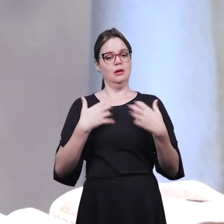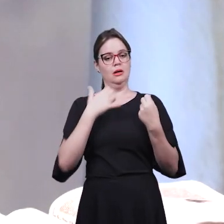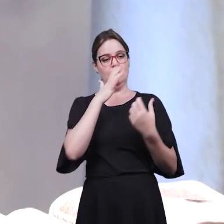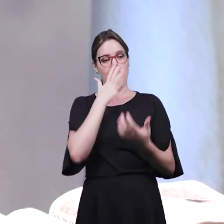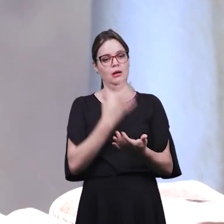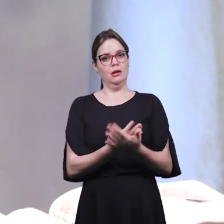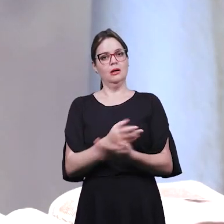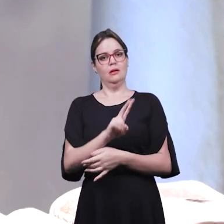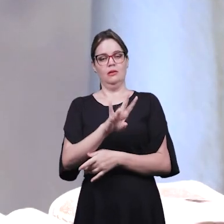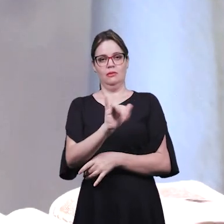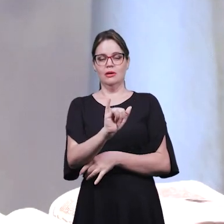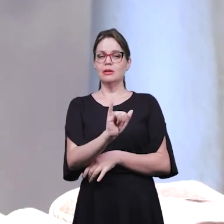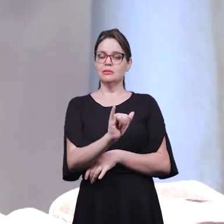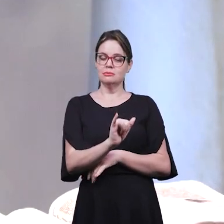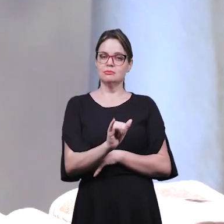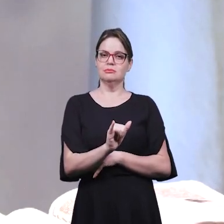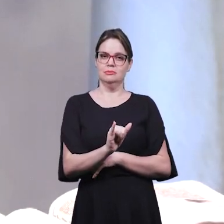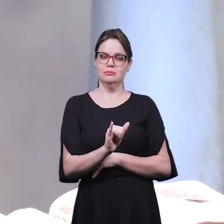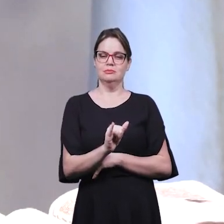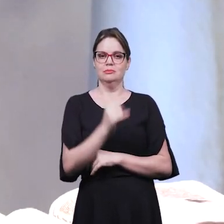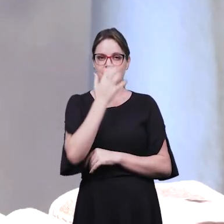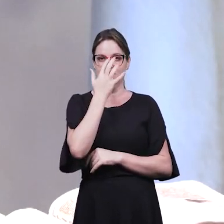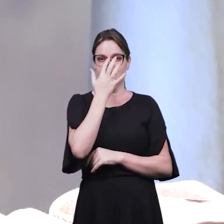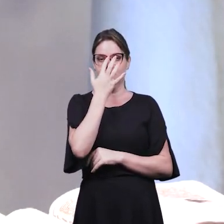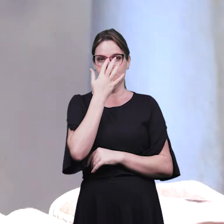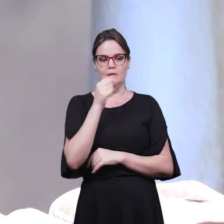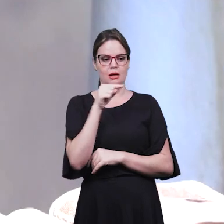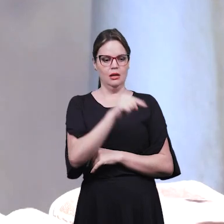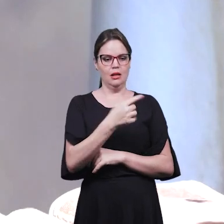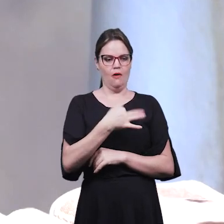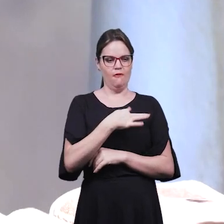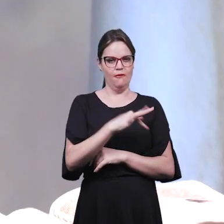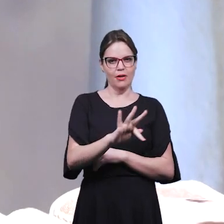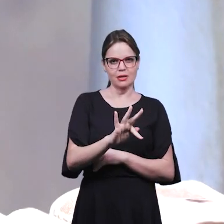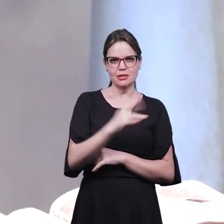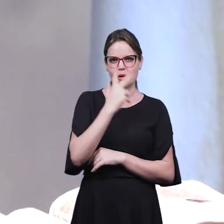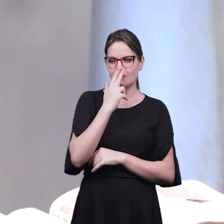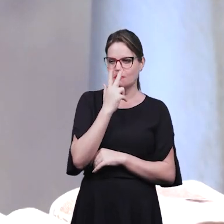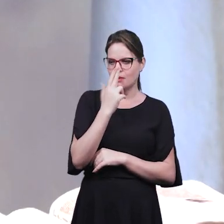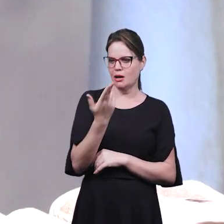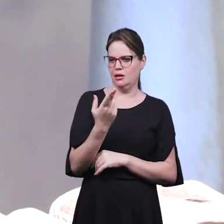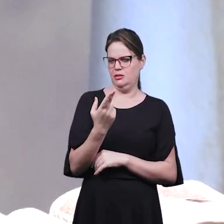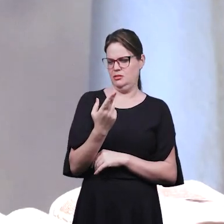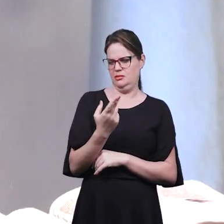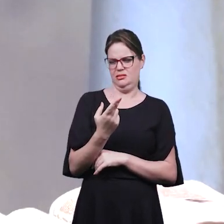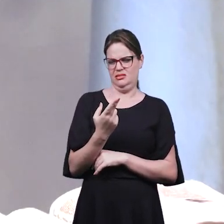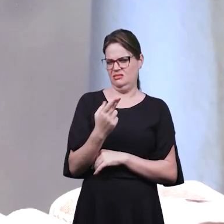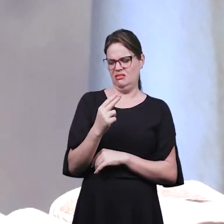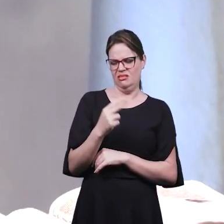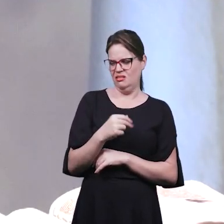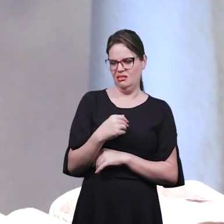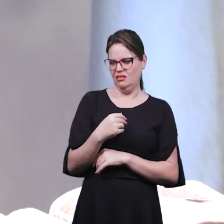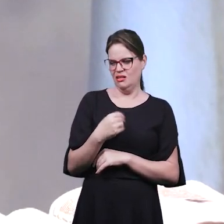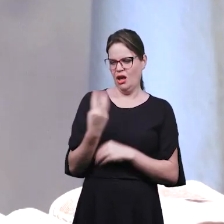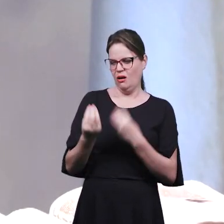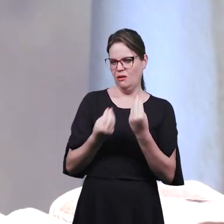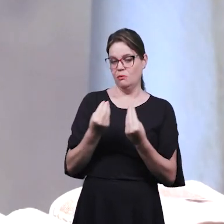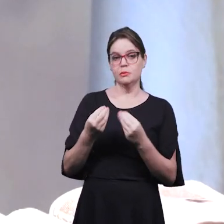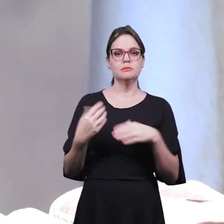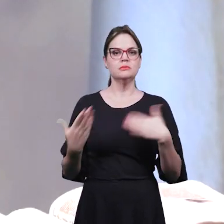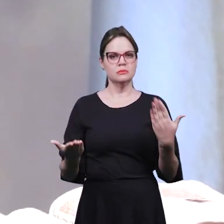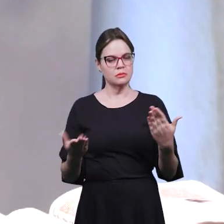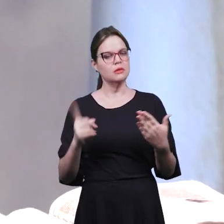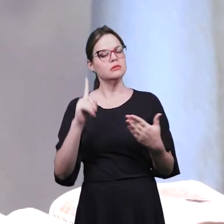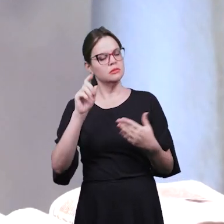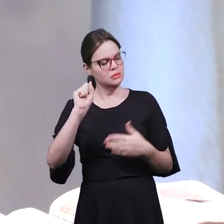esse fariseu, o fariseu que ficou ali assustado com tudo aquilo, mas é uma igreja que está testemunhando o milagre de Deus nessa hora. Jesus